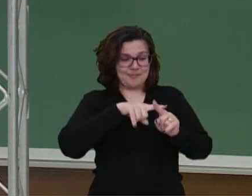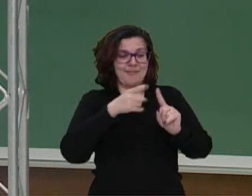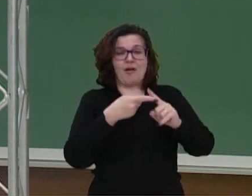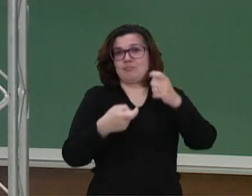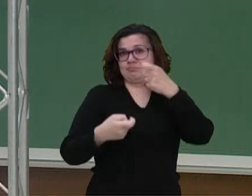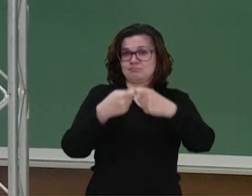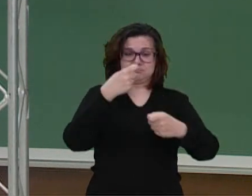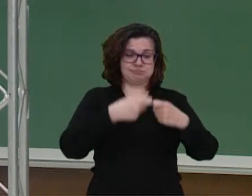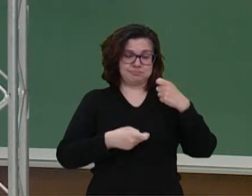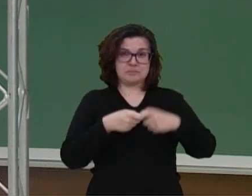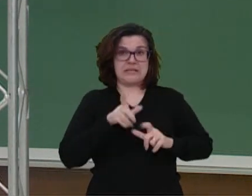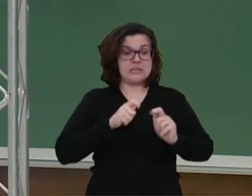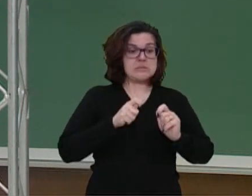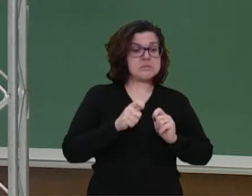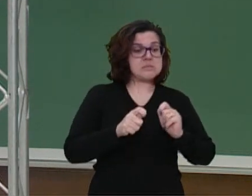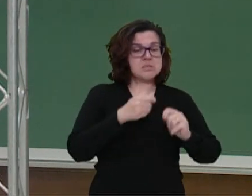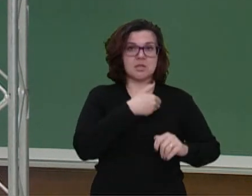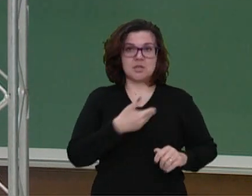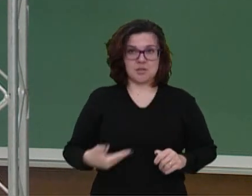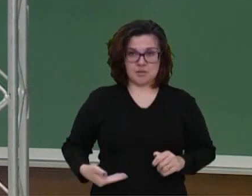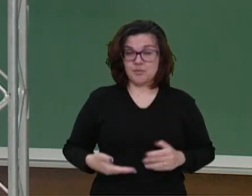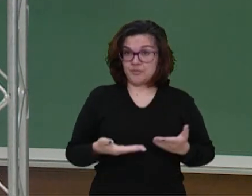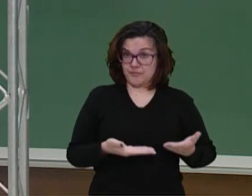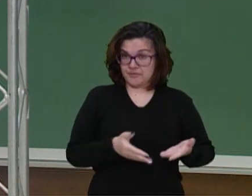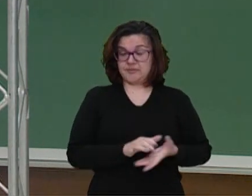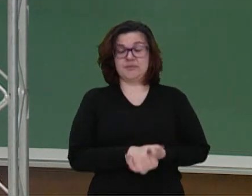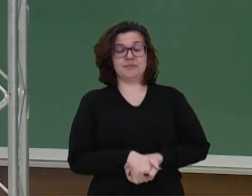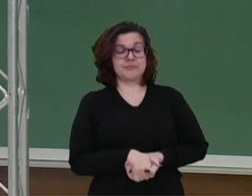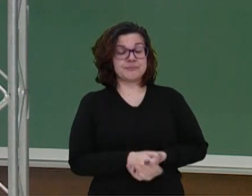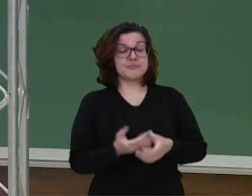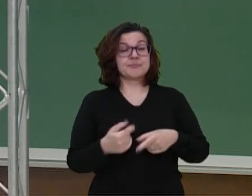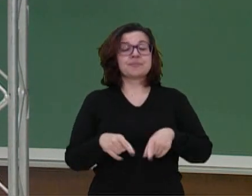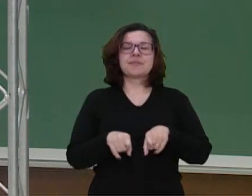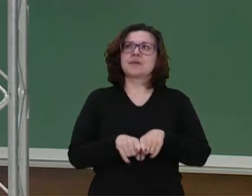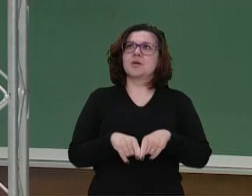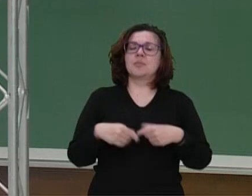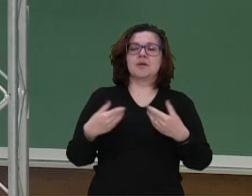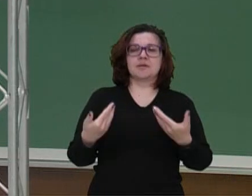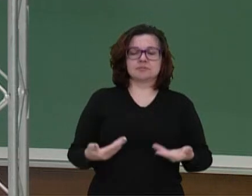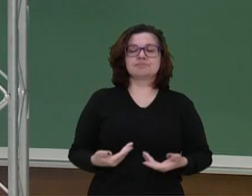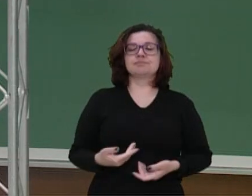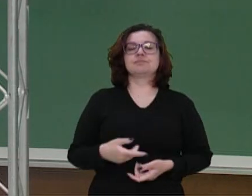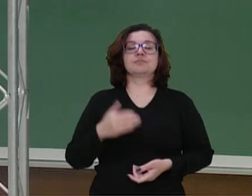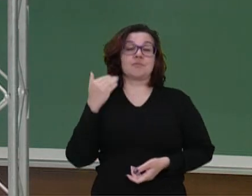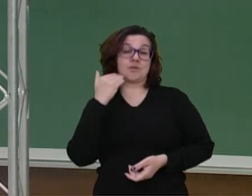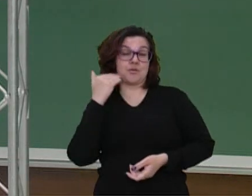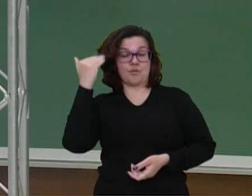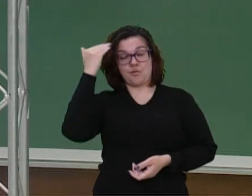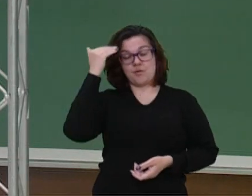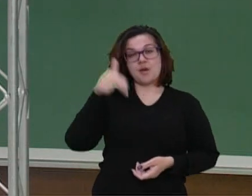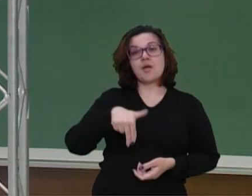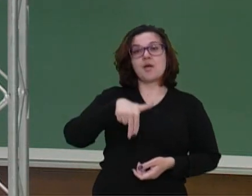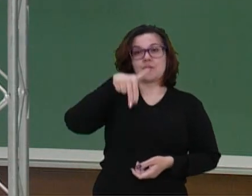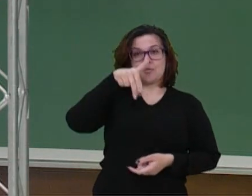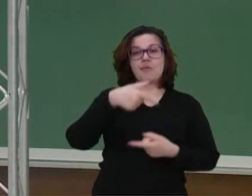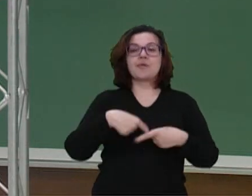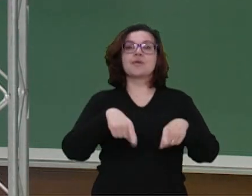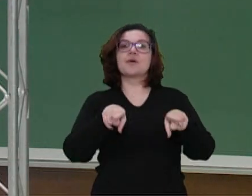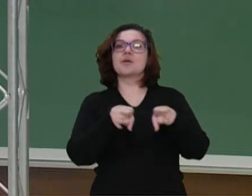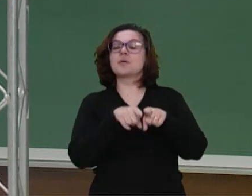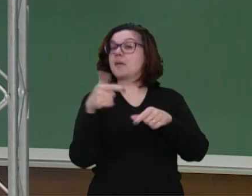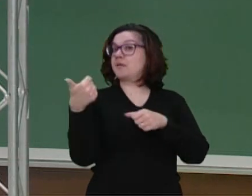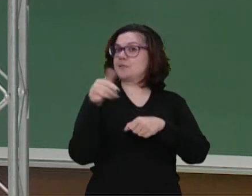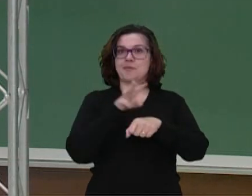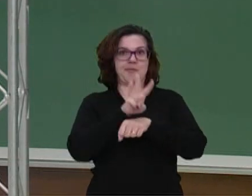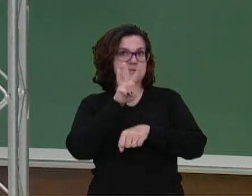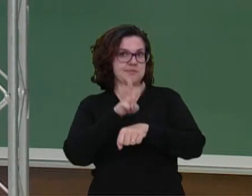se reproduzir era controlado pelo Estado, entendem? E também Coreia do Norte é conhecido até hoje, não tem